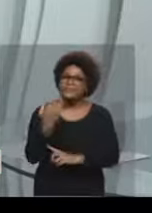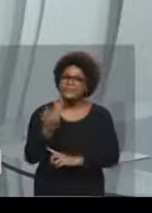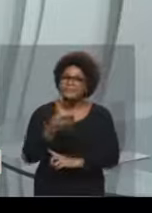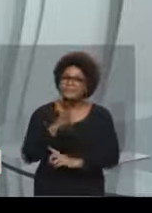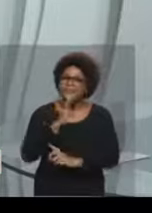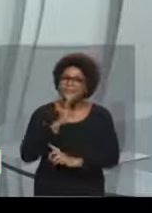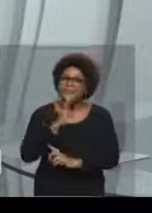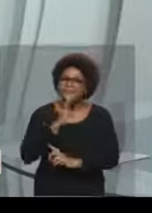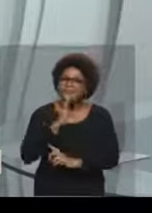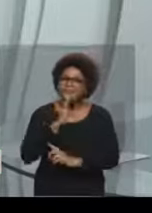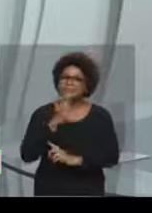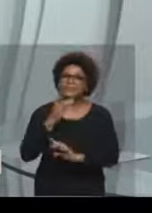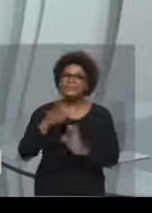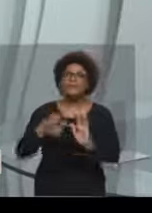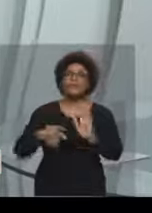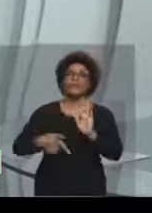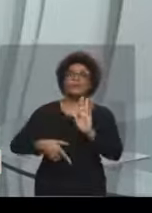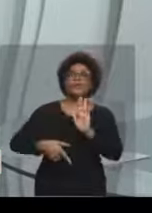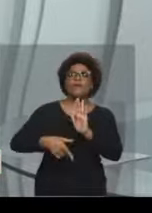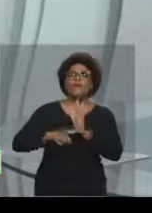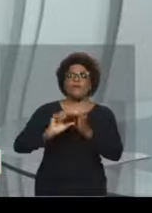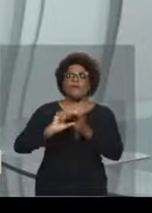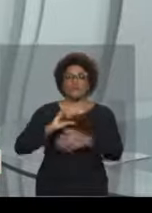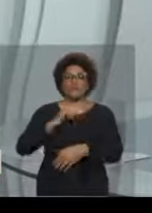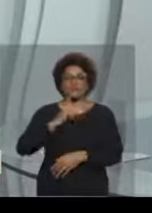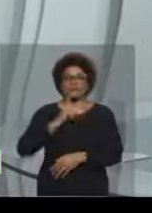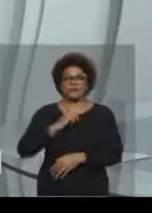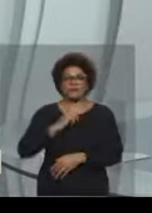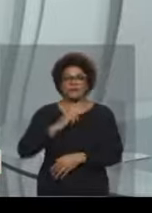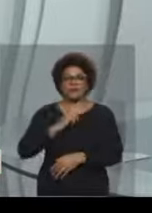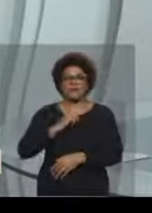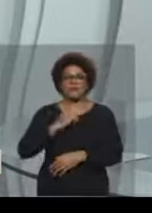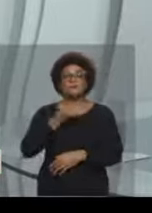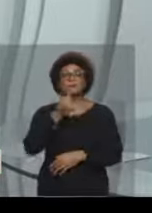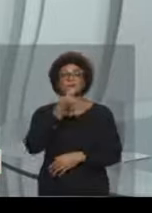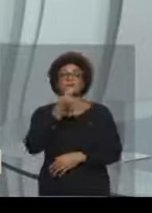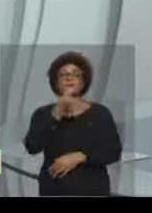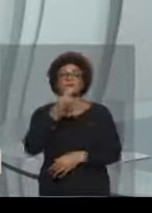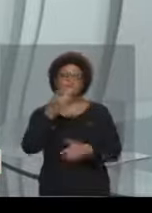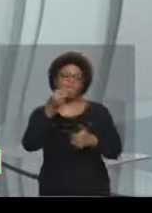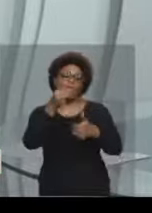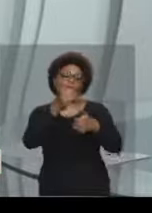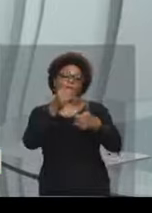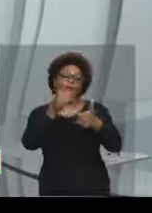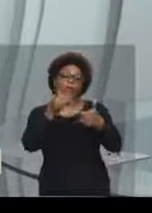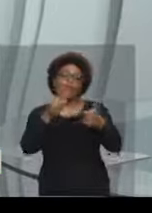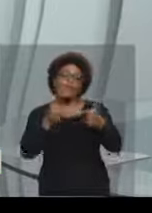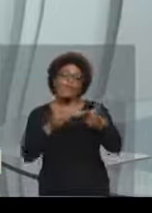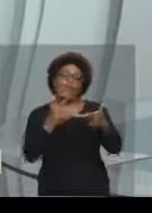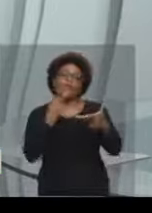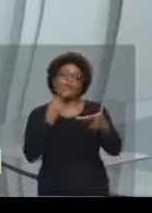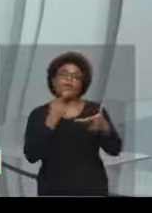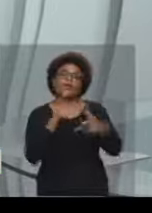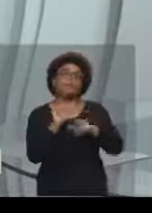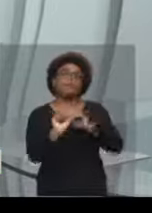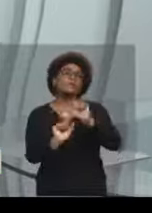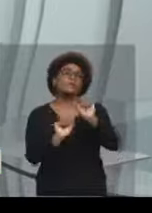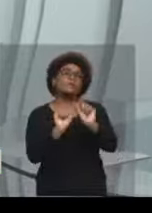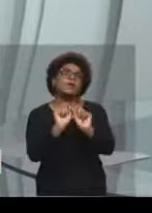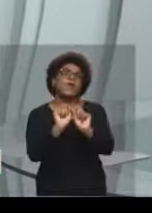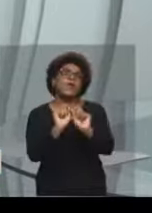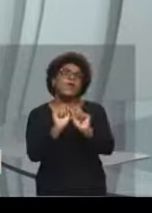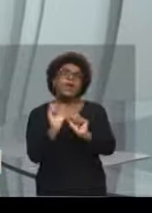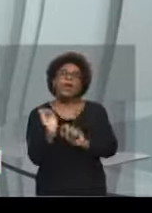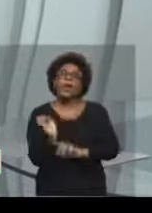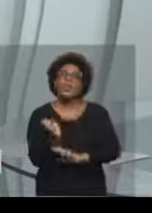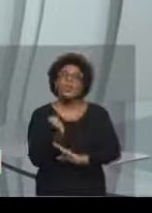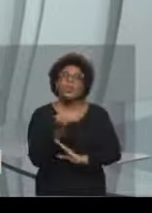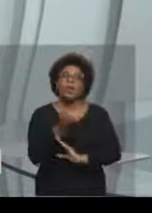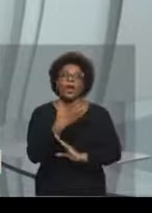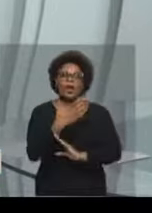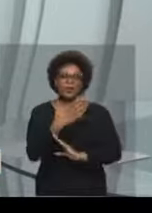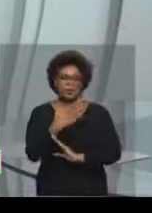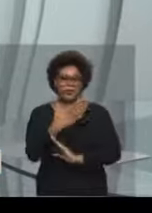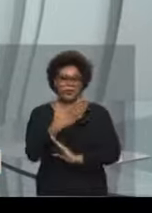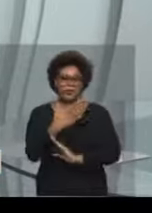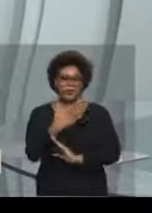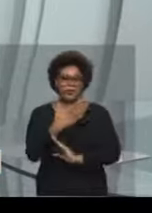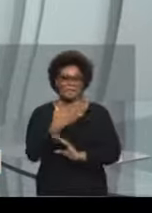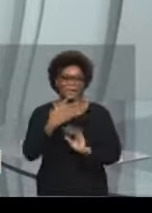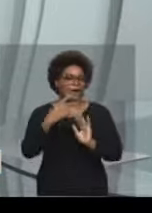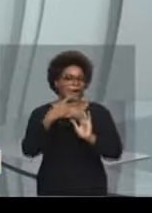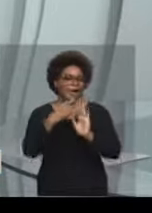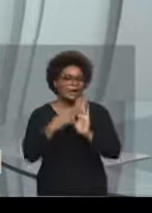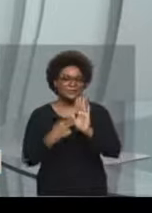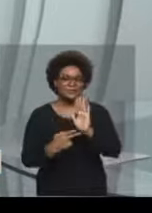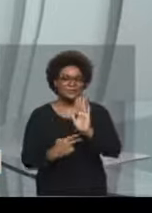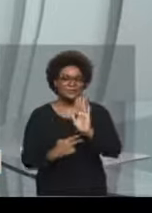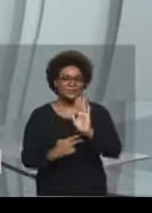caso do Enem, nós falamos a questão das atualidades, essas leituras. Uma coisa, eu não sei se vocês vão até perguntar, no Enem,